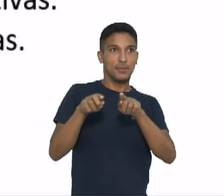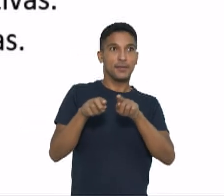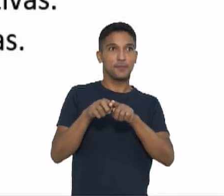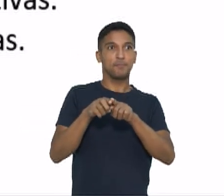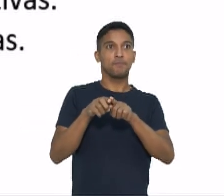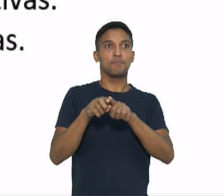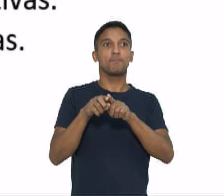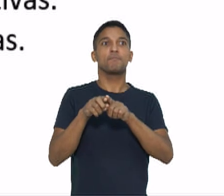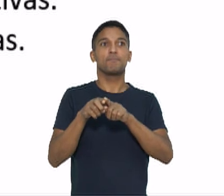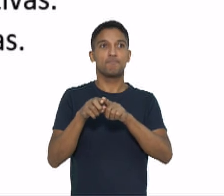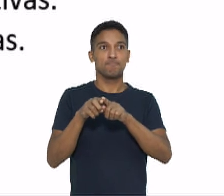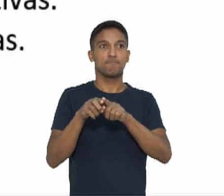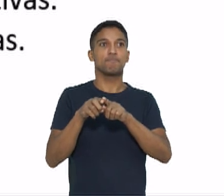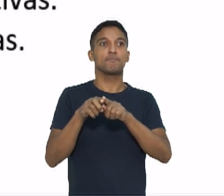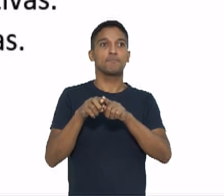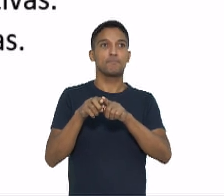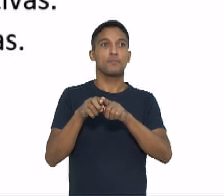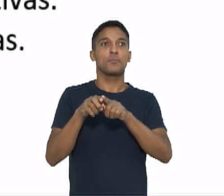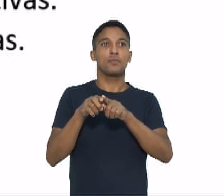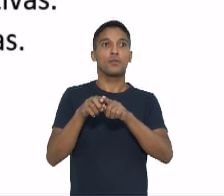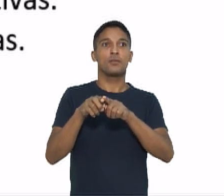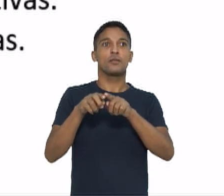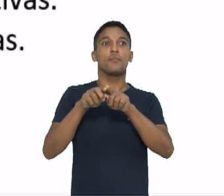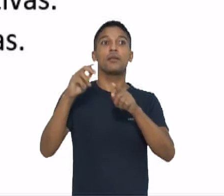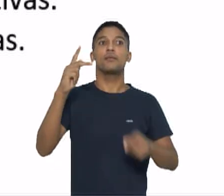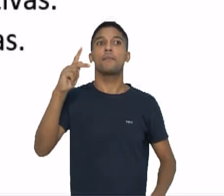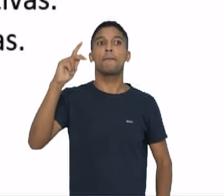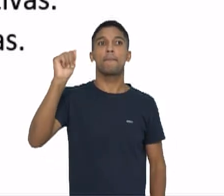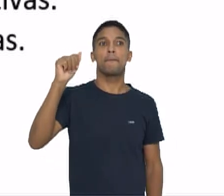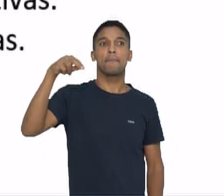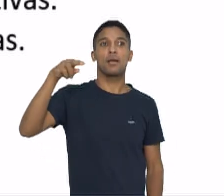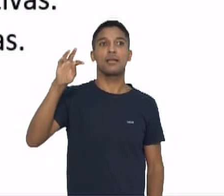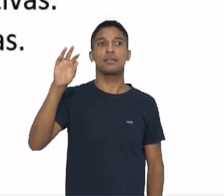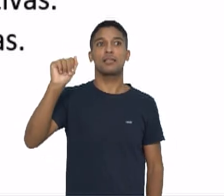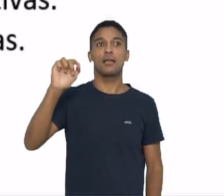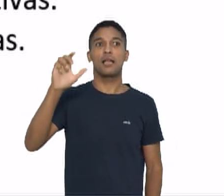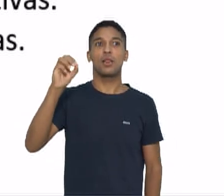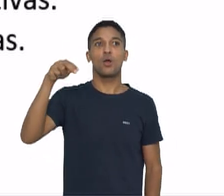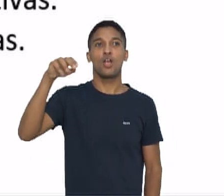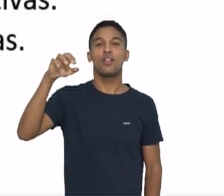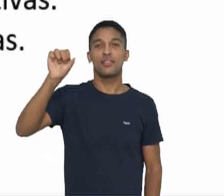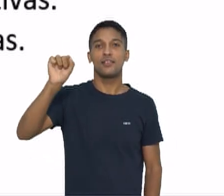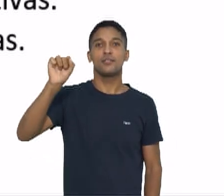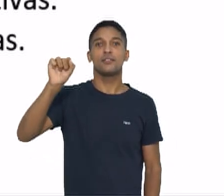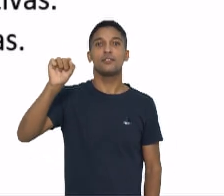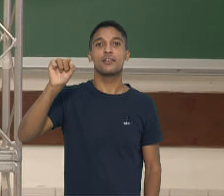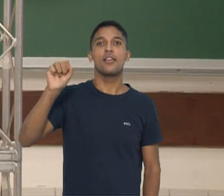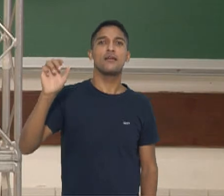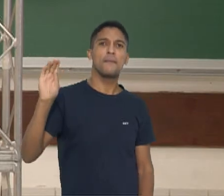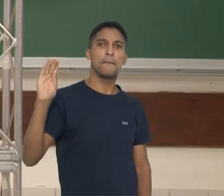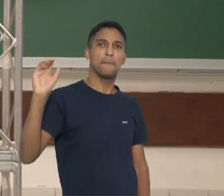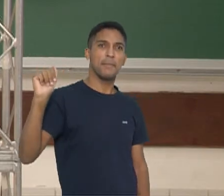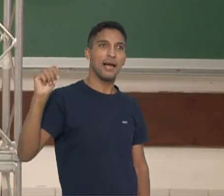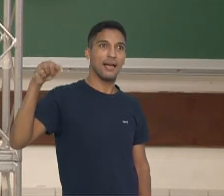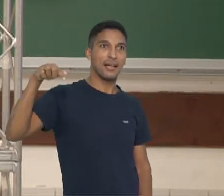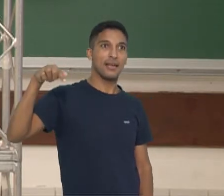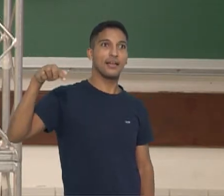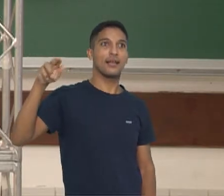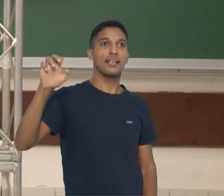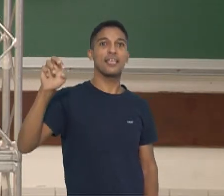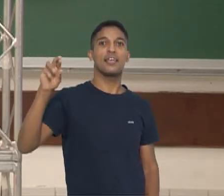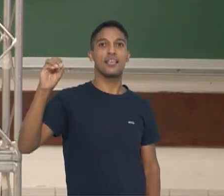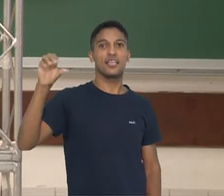gosto de calças jeans. E por último, me gustan las roupas deportivas. Eu gosto das roupas de esporte, das